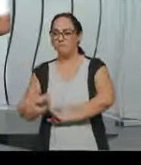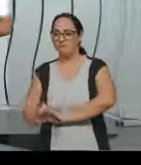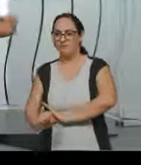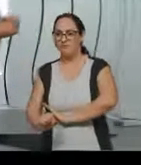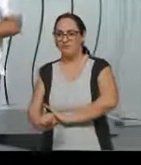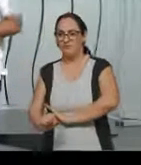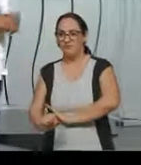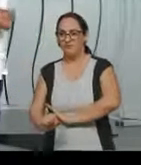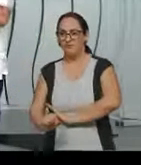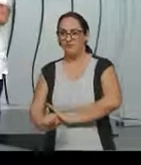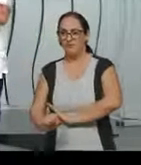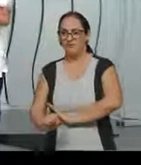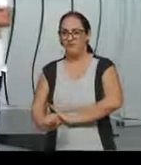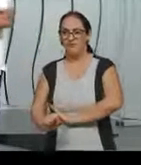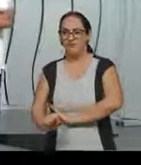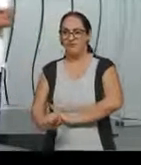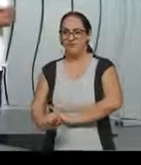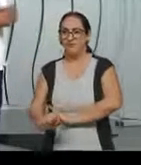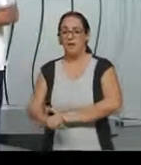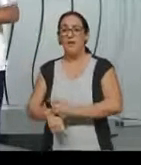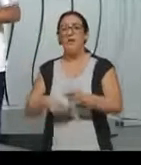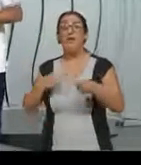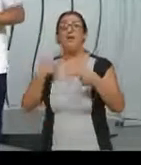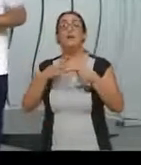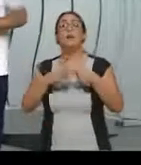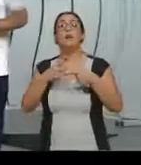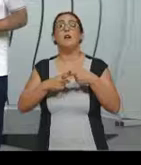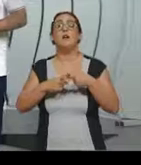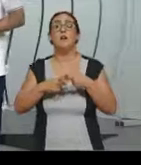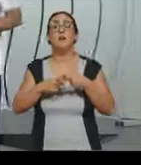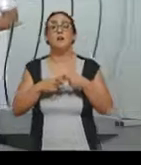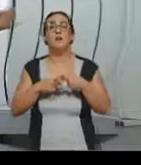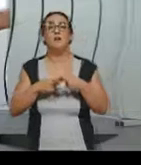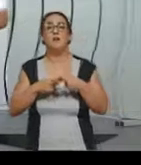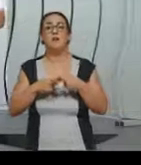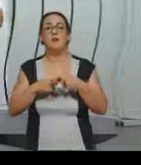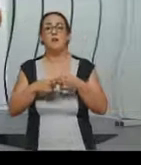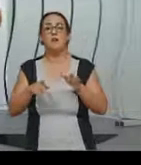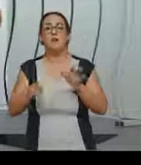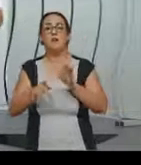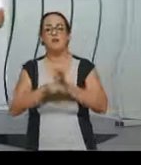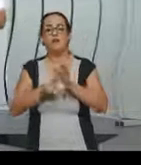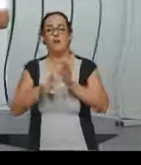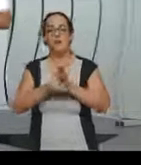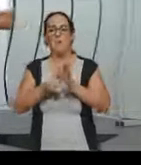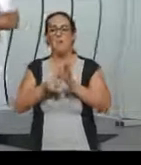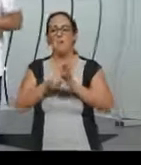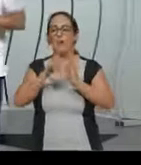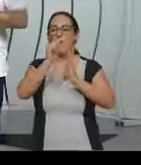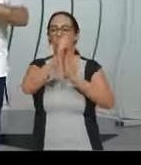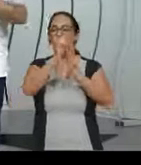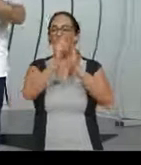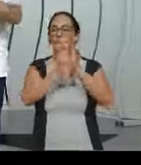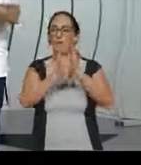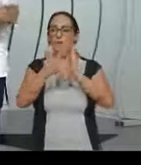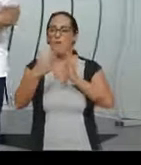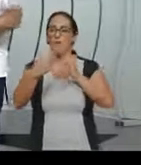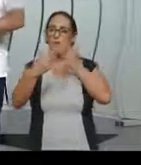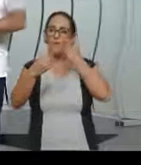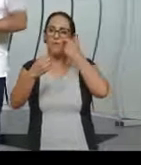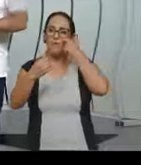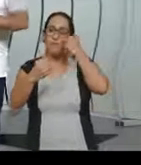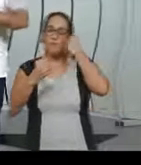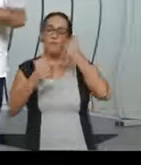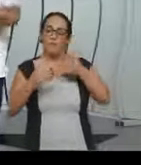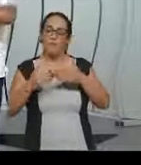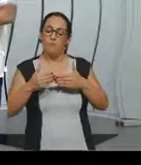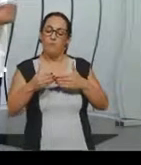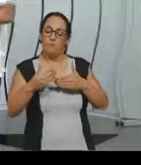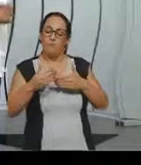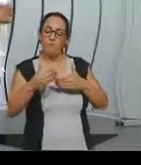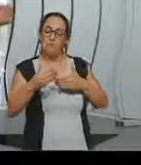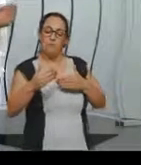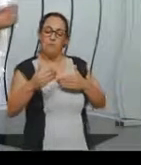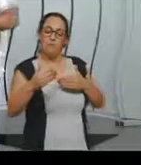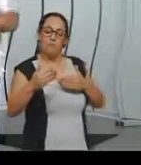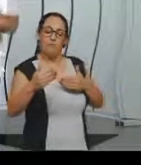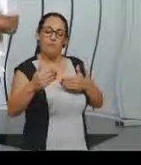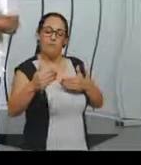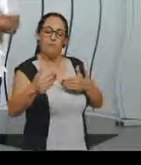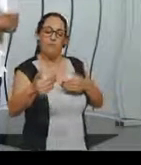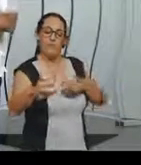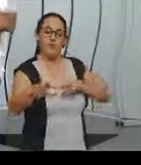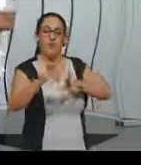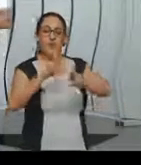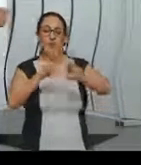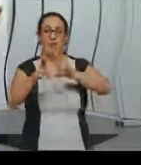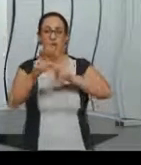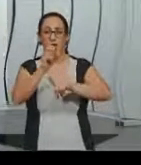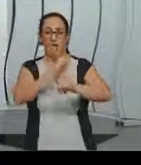Sul e Sudeste. Por quê? Ao longo do século XX, conforme as relações sociais se tornavam